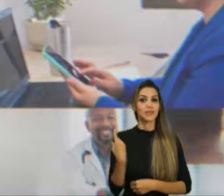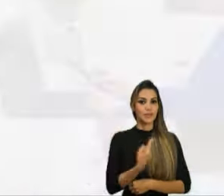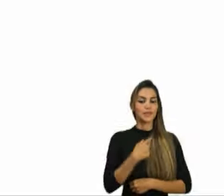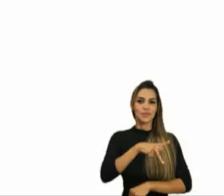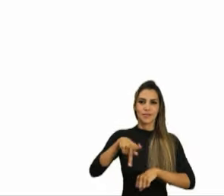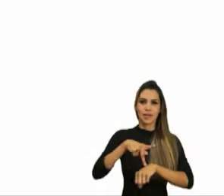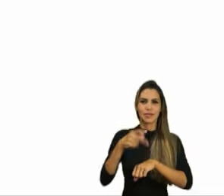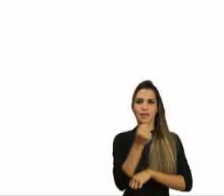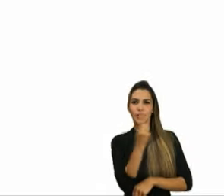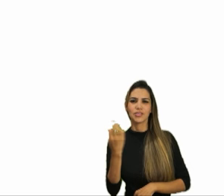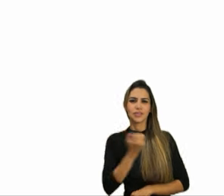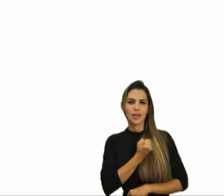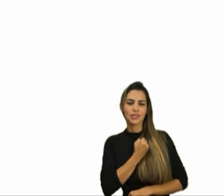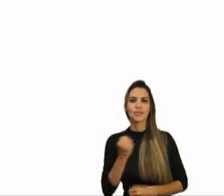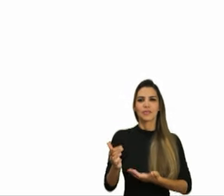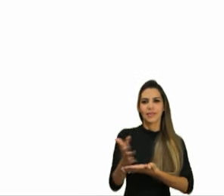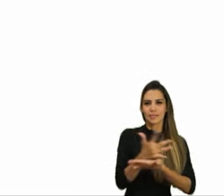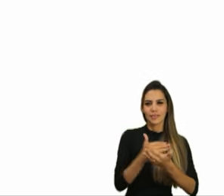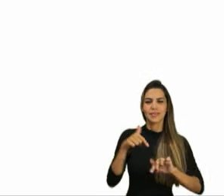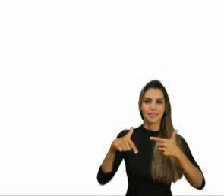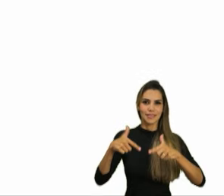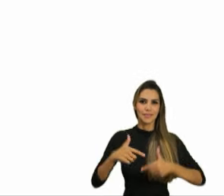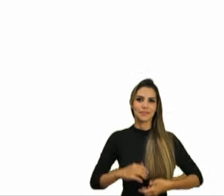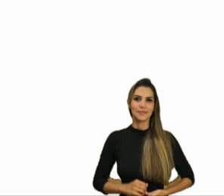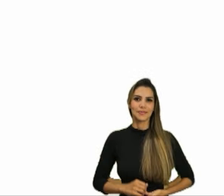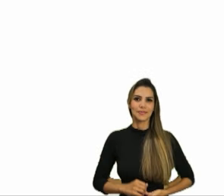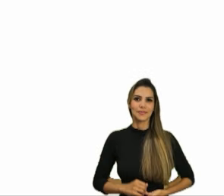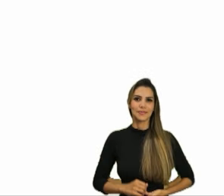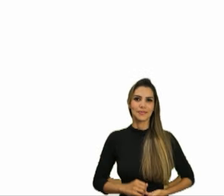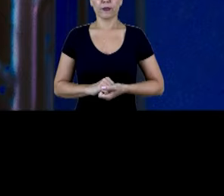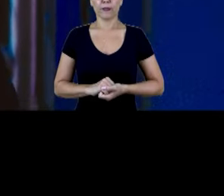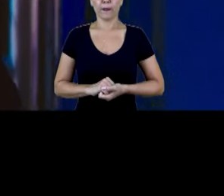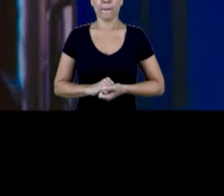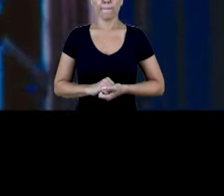gov.br/comunicabr. Nosso país em números, dados e ações.